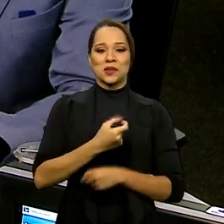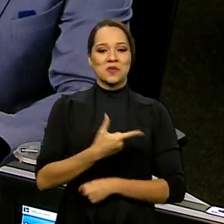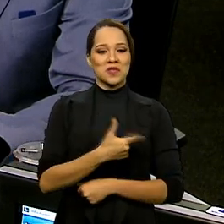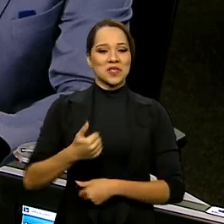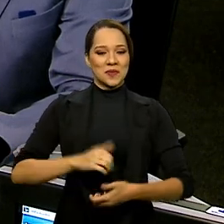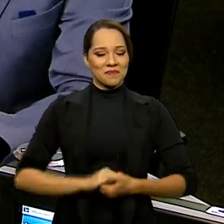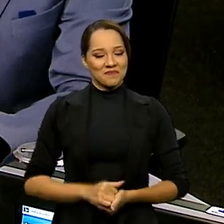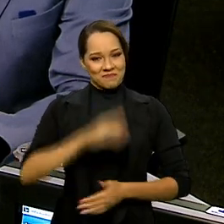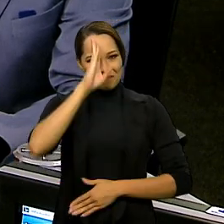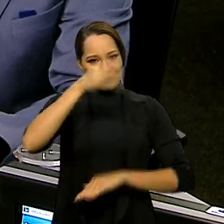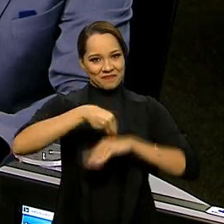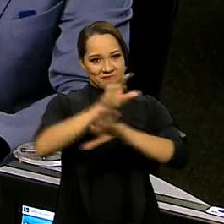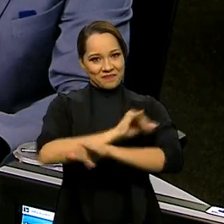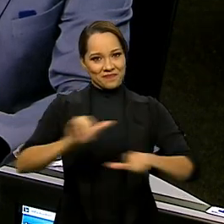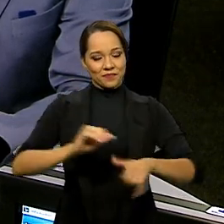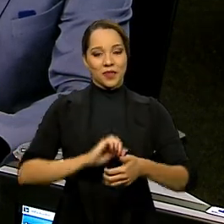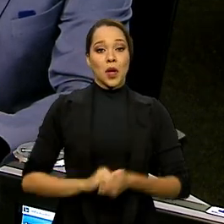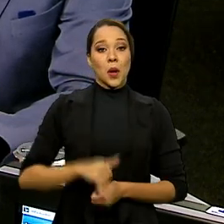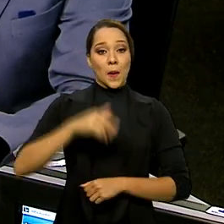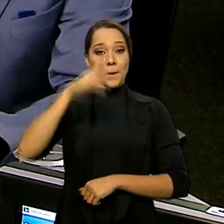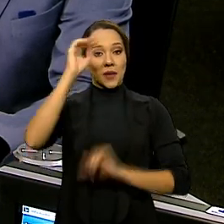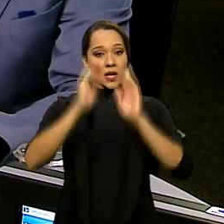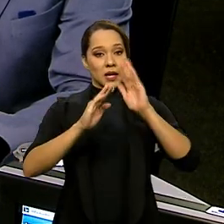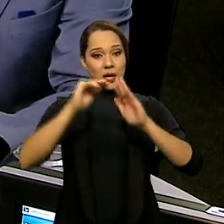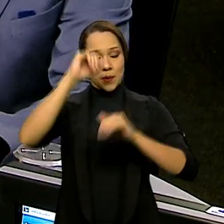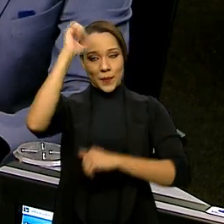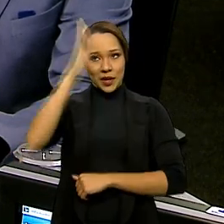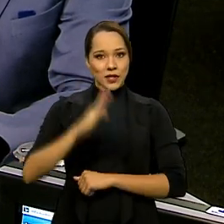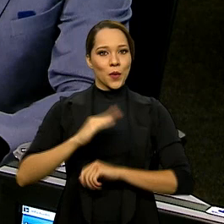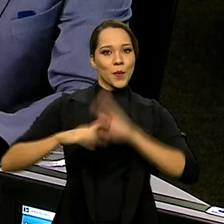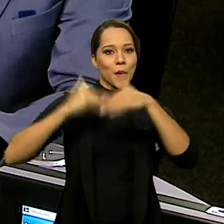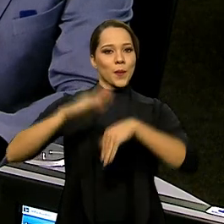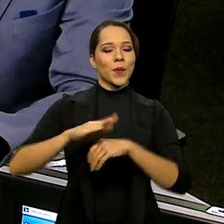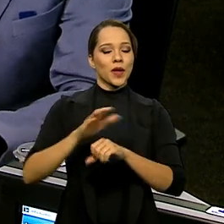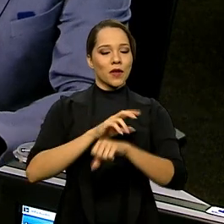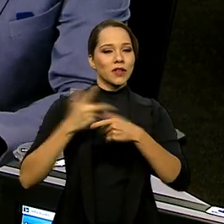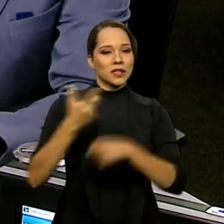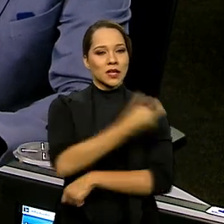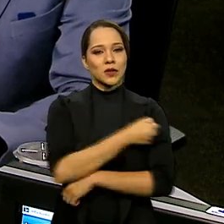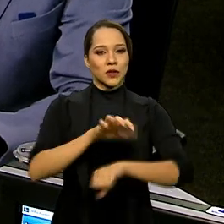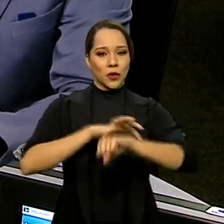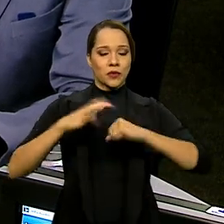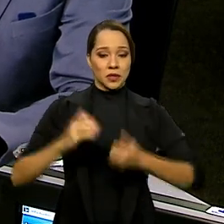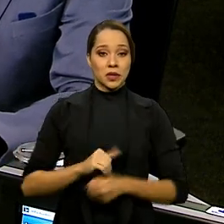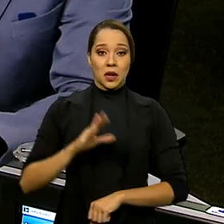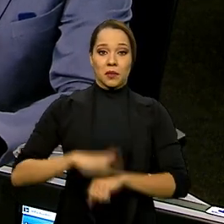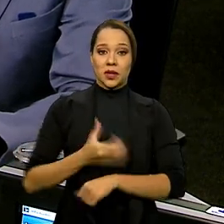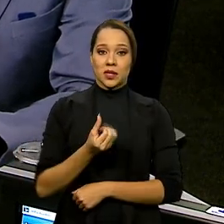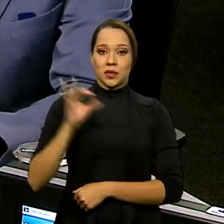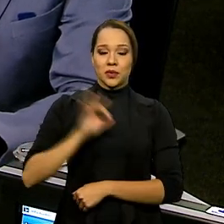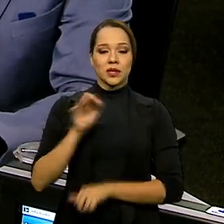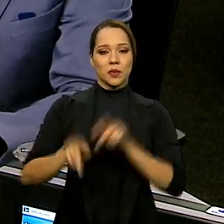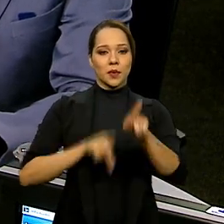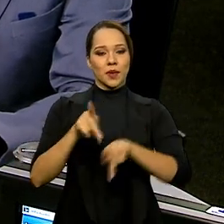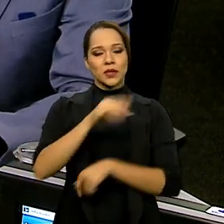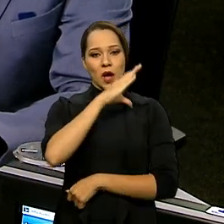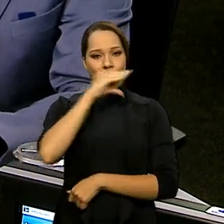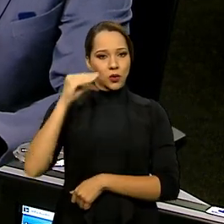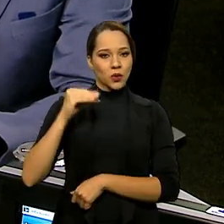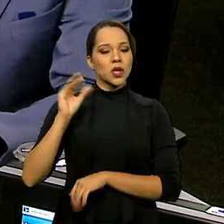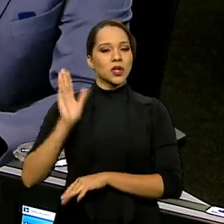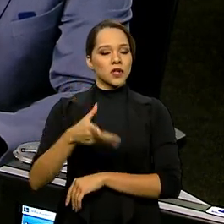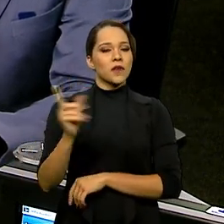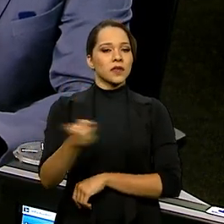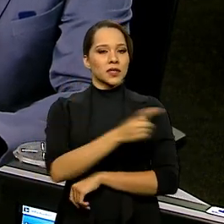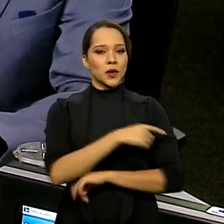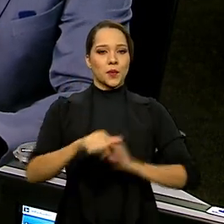ao destaque do dia. Brasil avança na vacinação contra a Covid-19. Atinge mais de 60% da população adulta